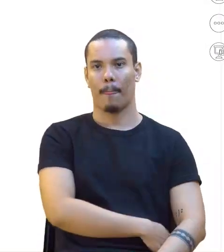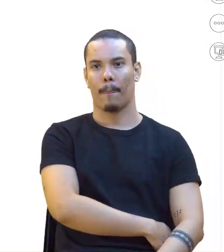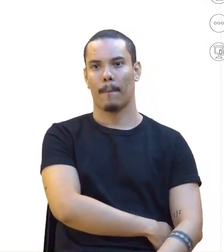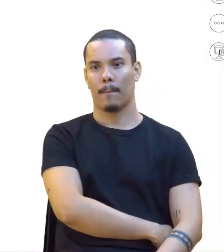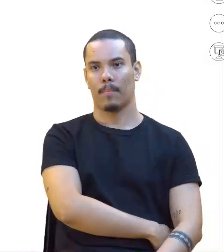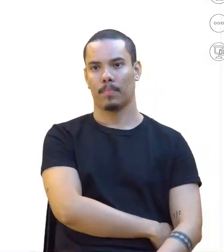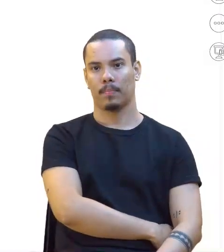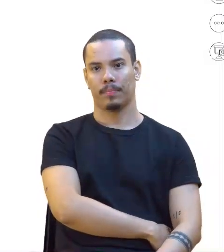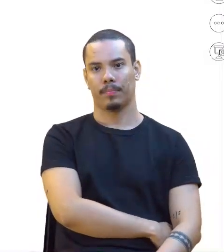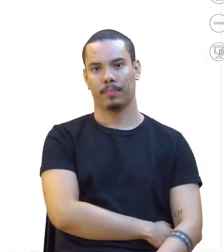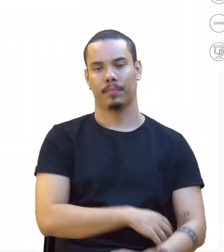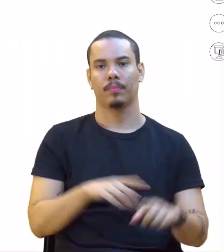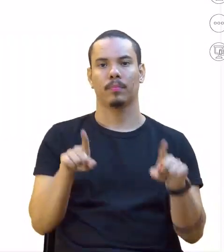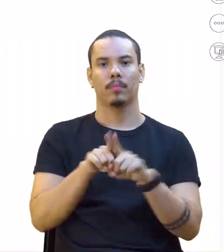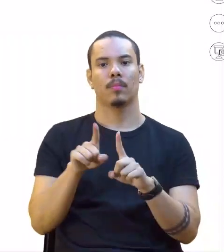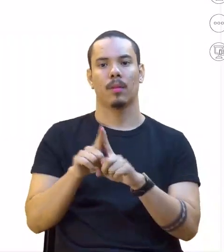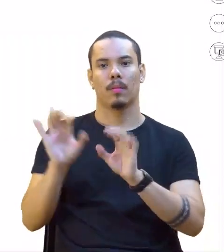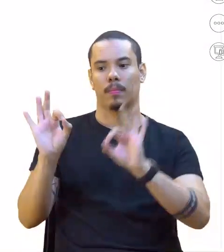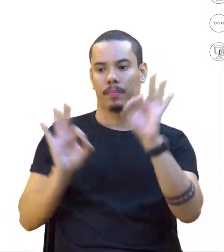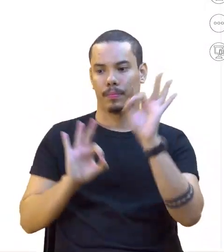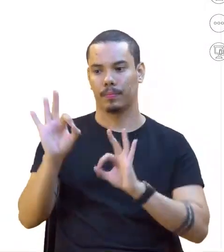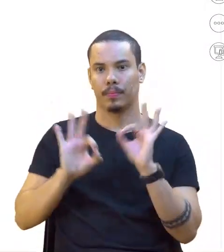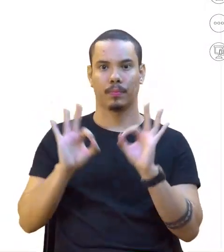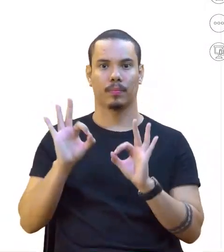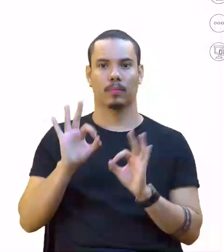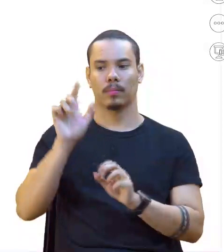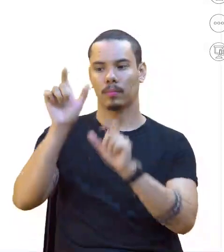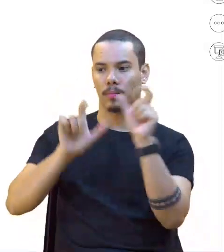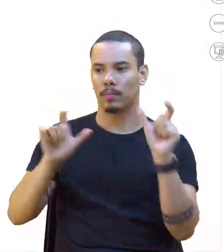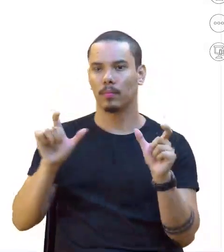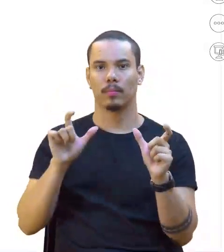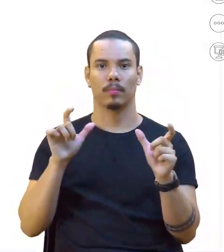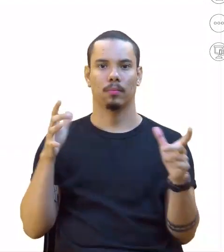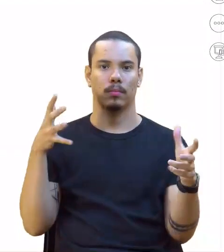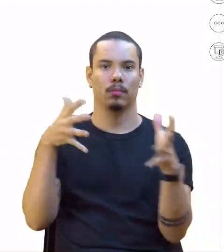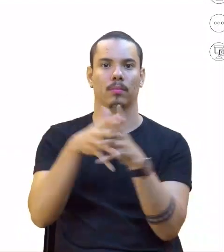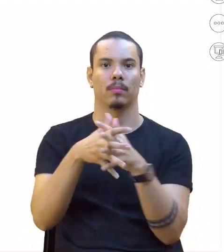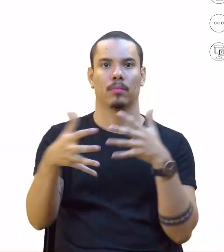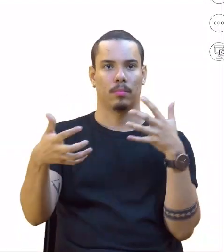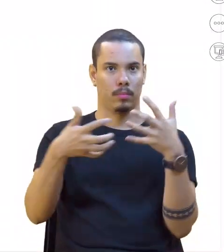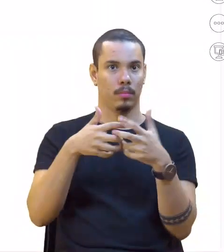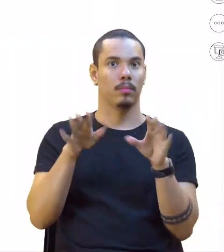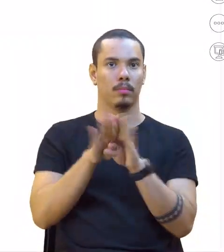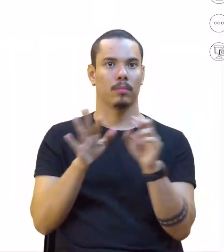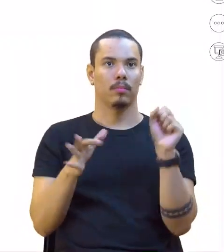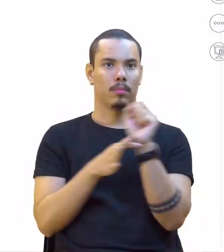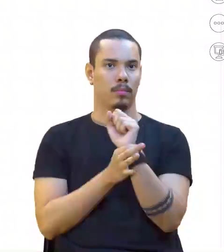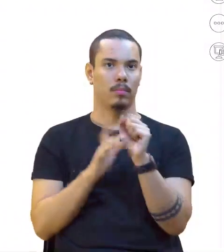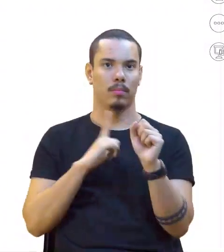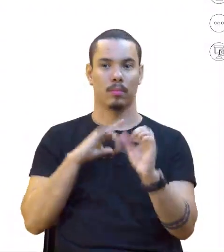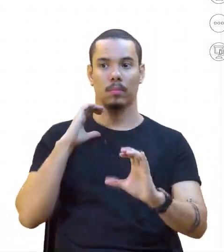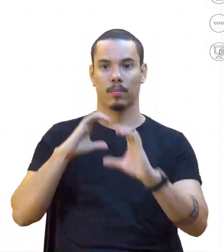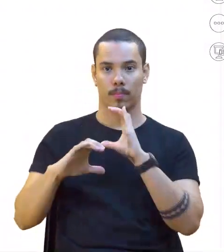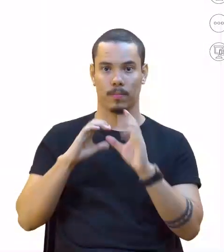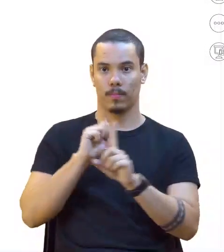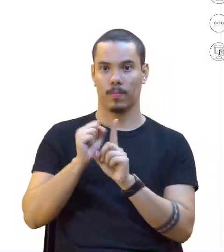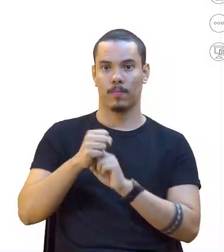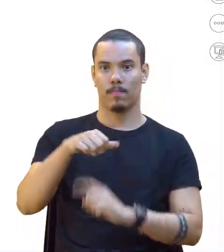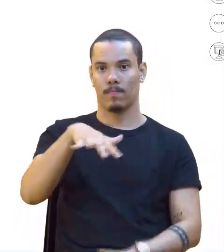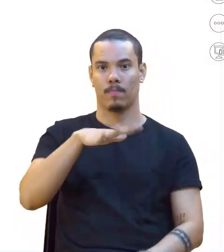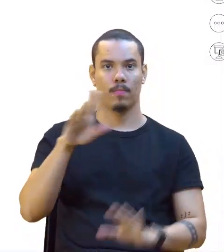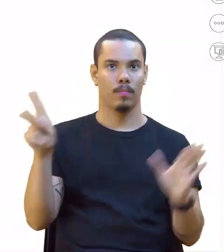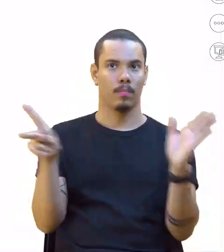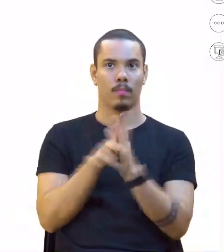organizam a percepção e a ação das pessoas e que garantem um certo grau de comunicação nos grupos